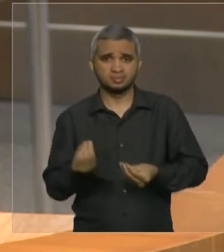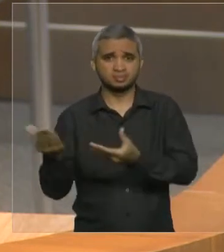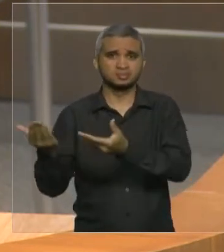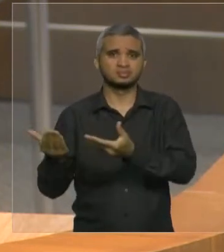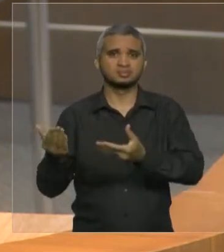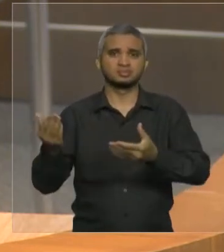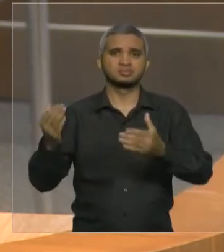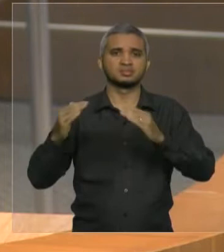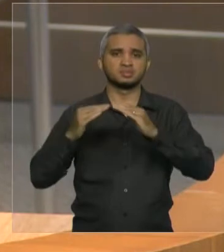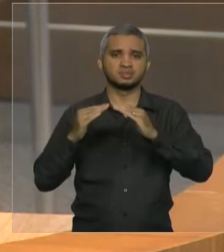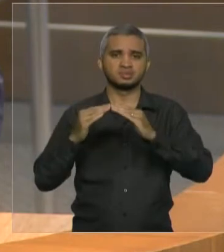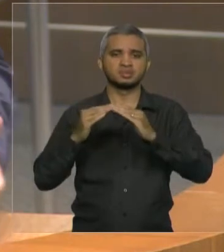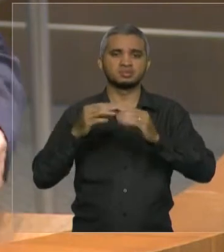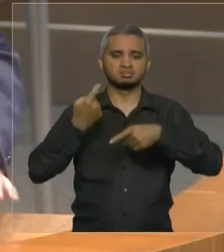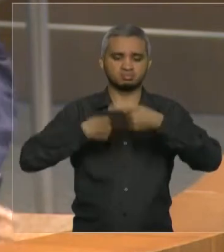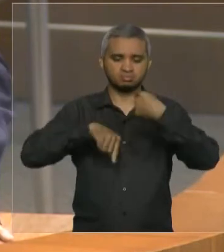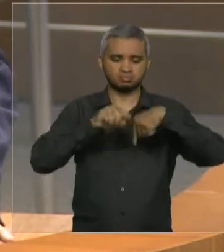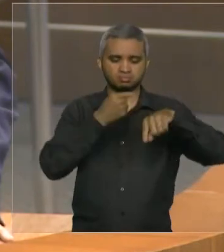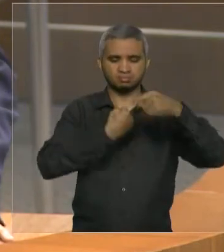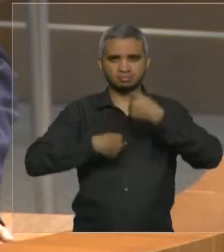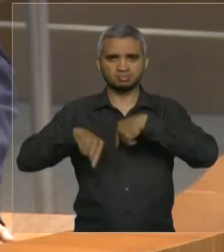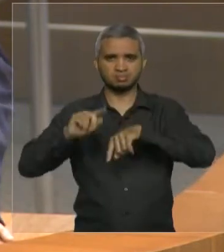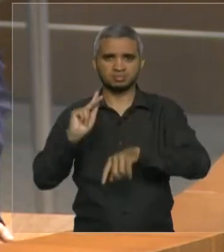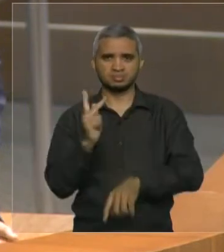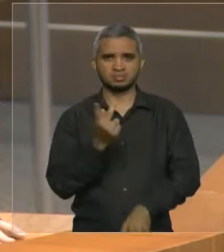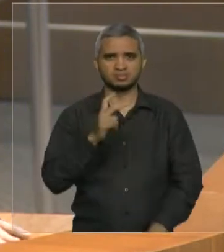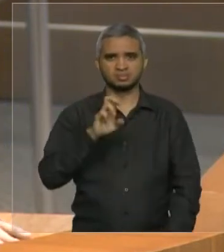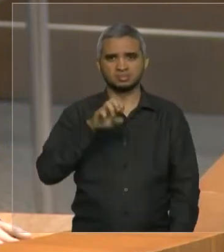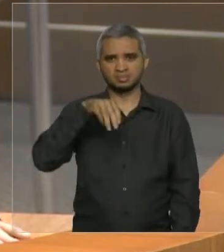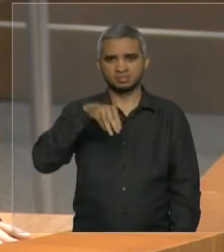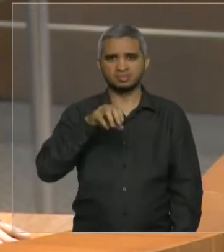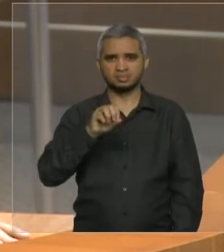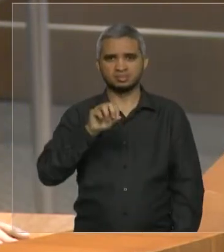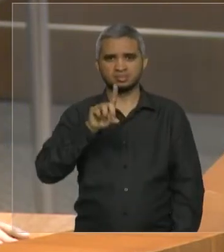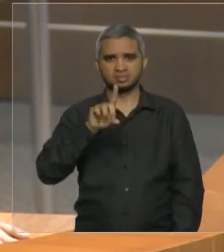que aconteceu ontem aqui, que se referiu o deputado,